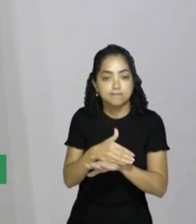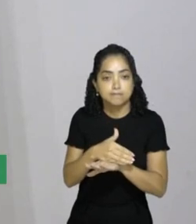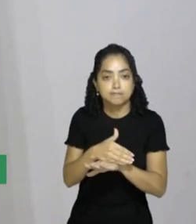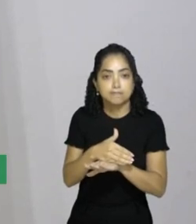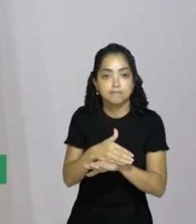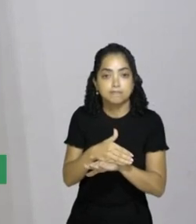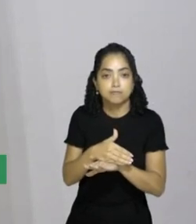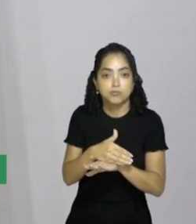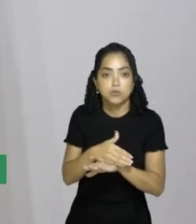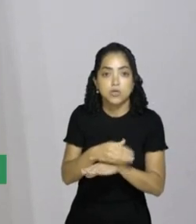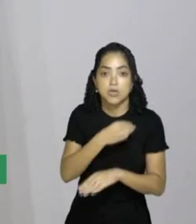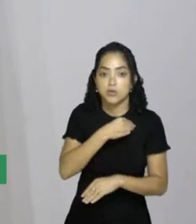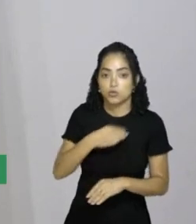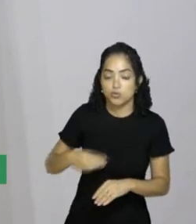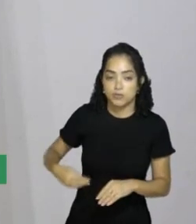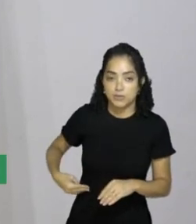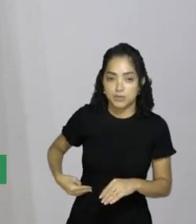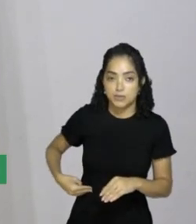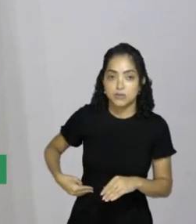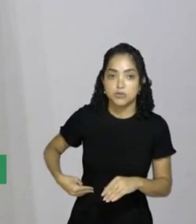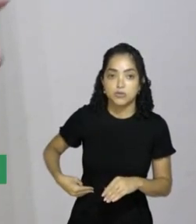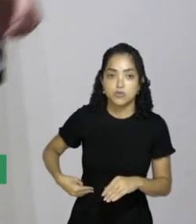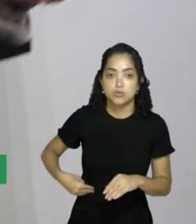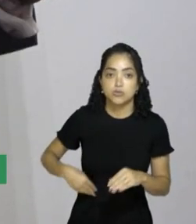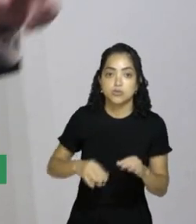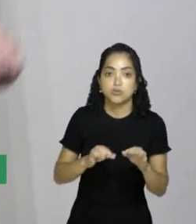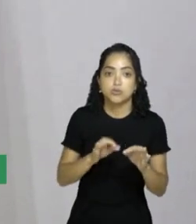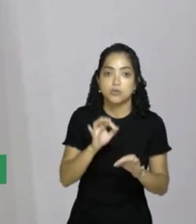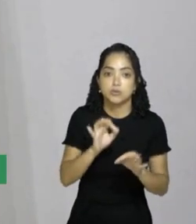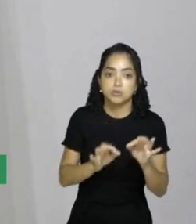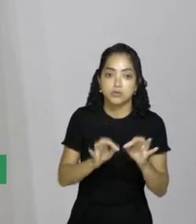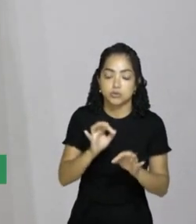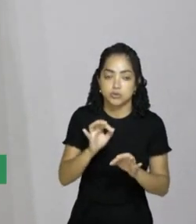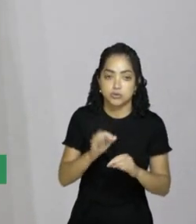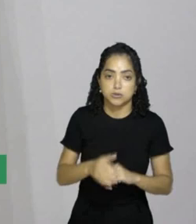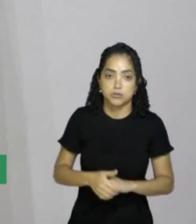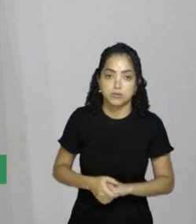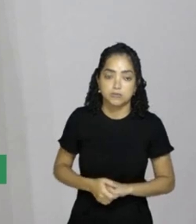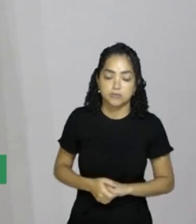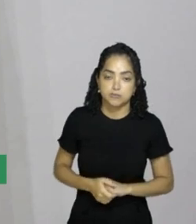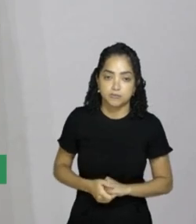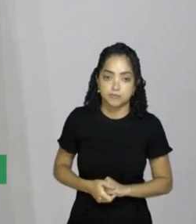Ministro da Justiça o Comunista de passar